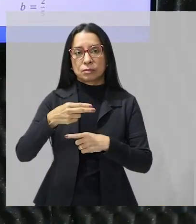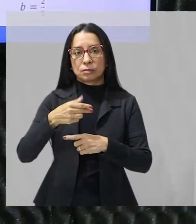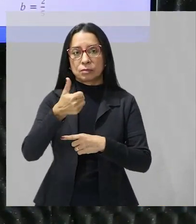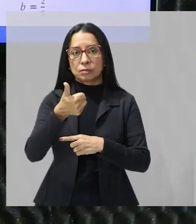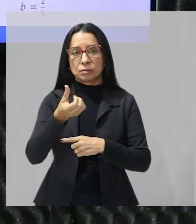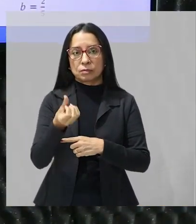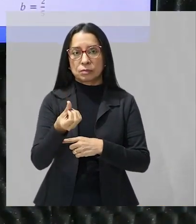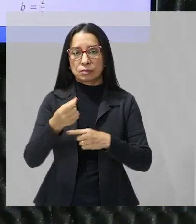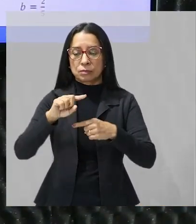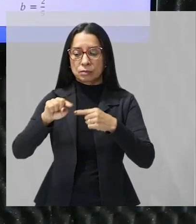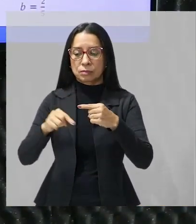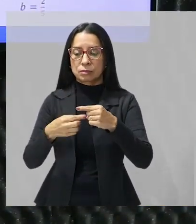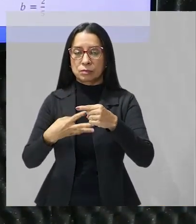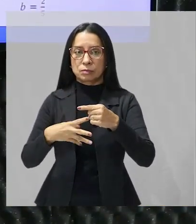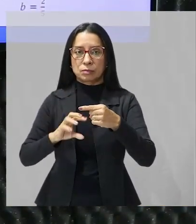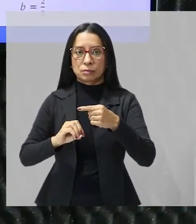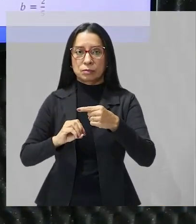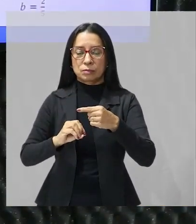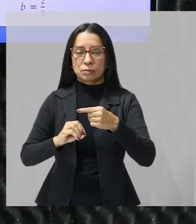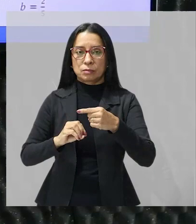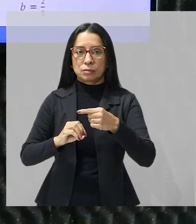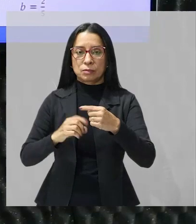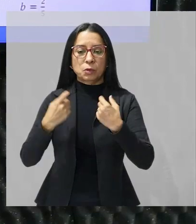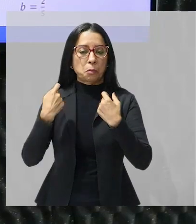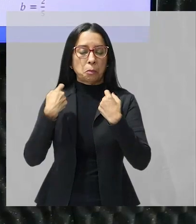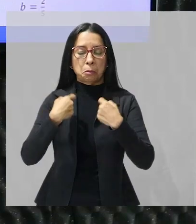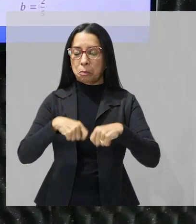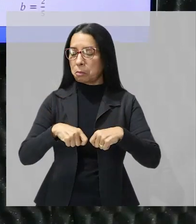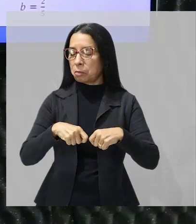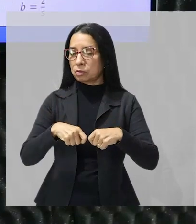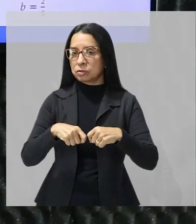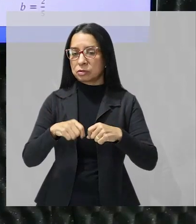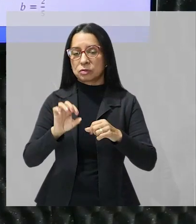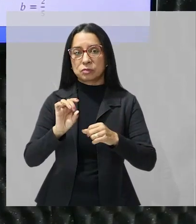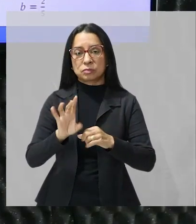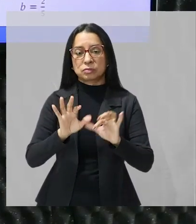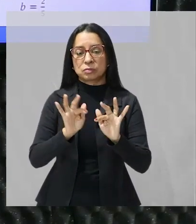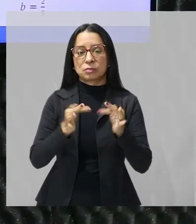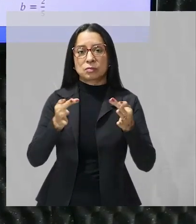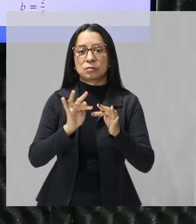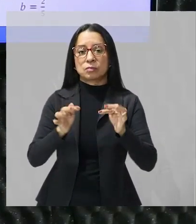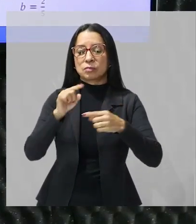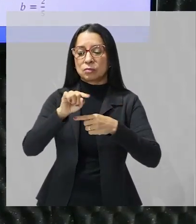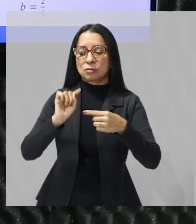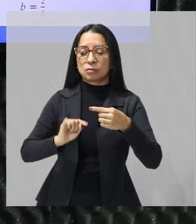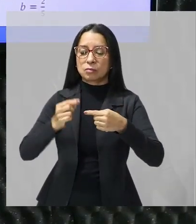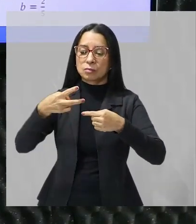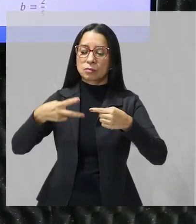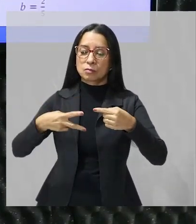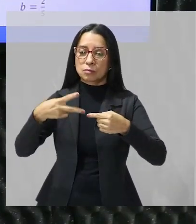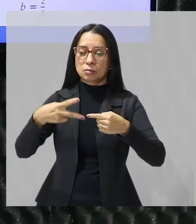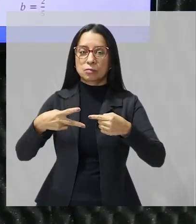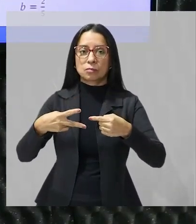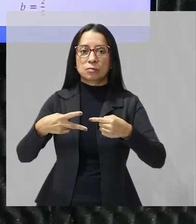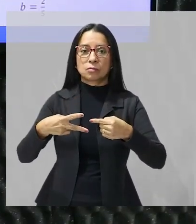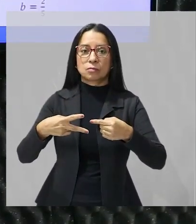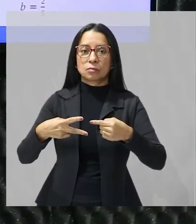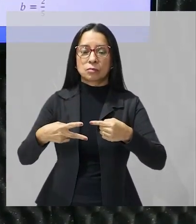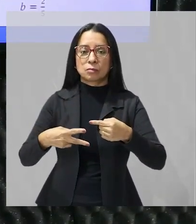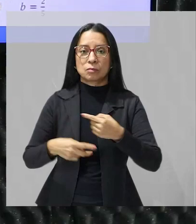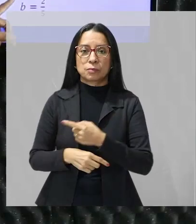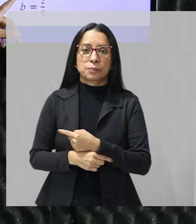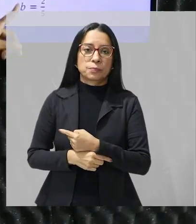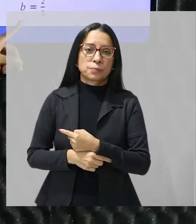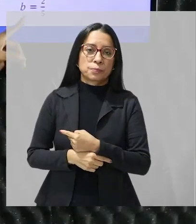aqui a divisão não é possível, apenas a simplificação da fração ou a escrita no decimal, caso você queira fazer